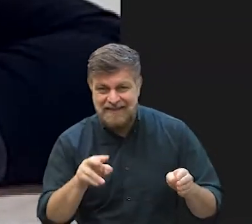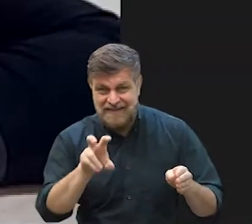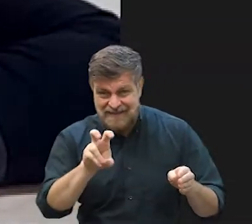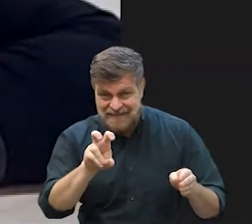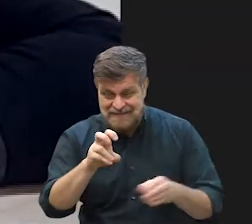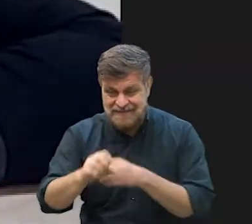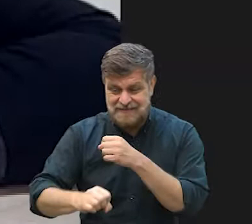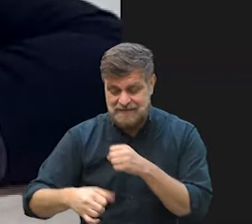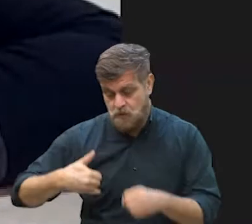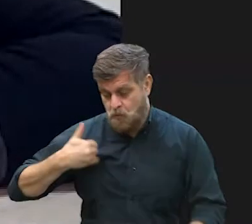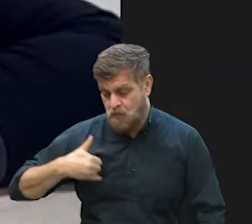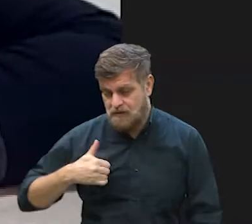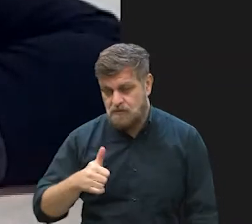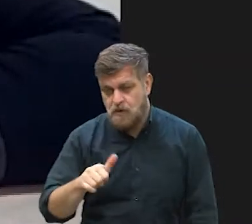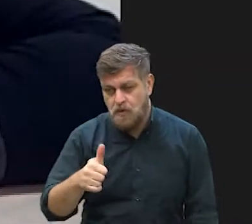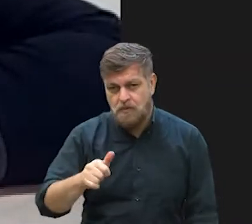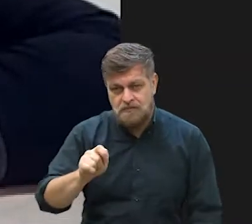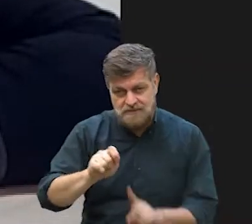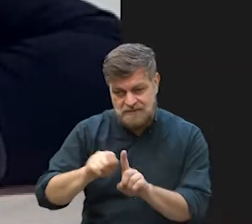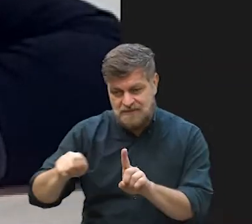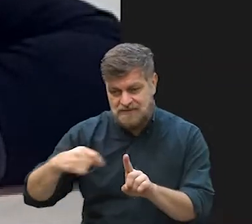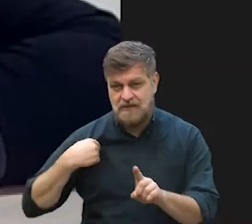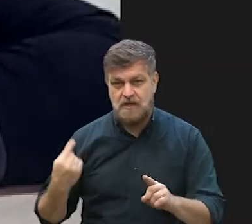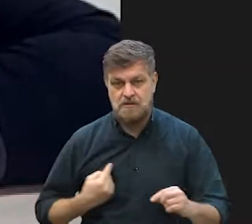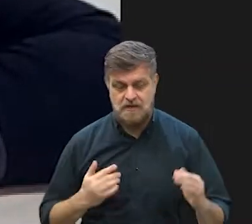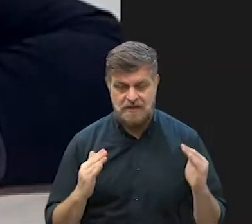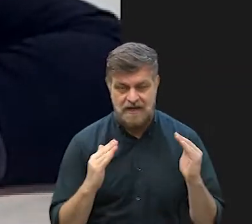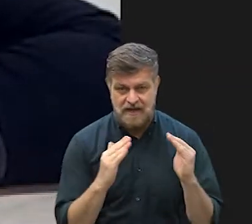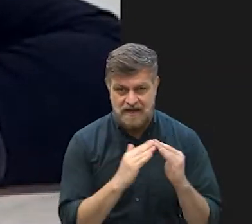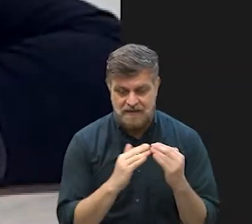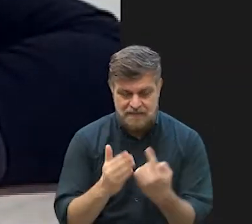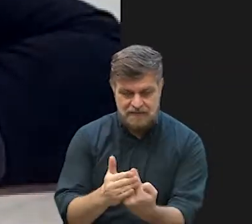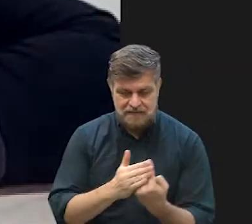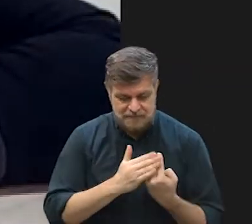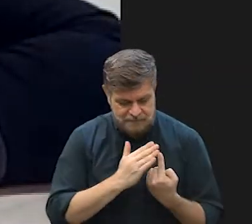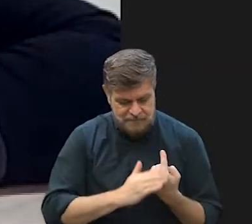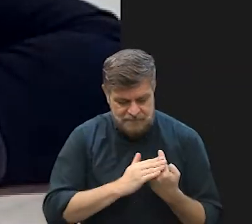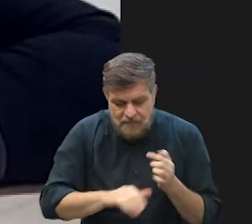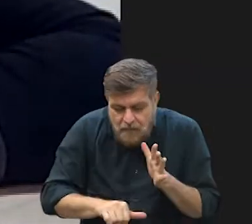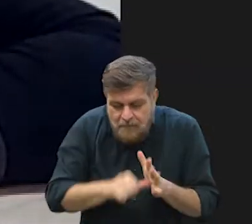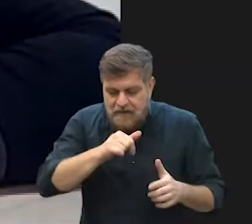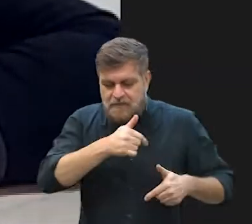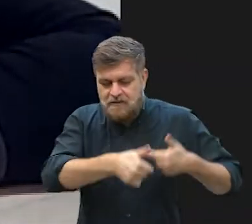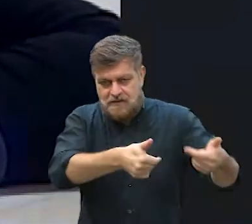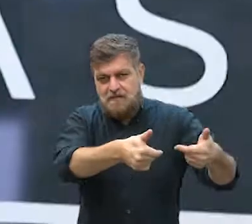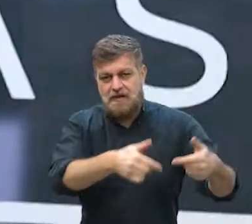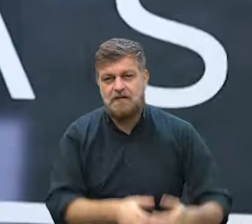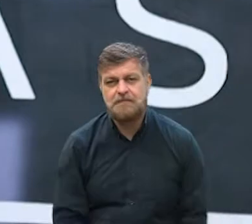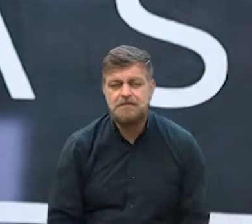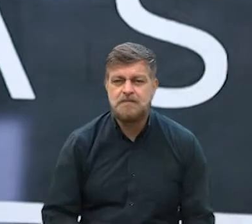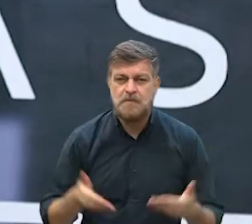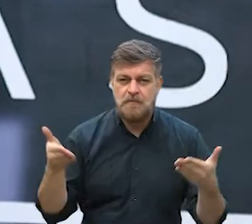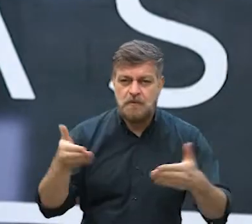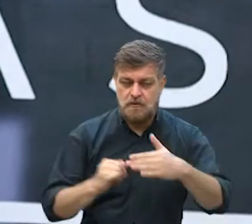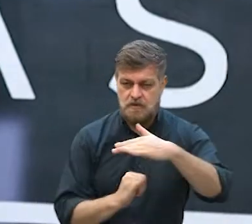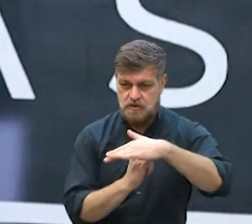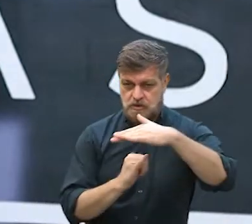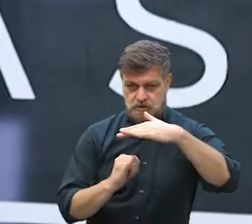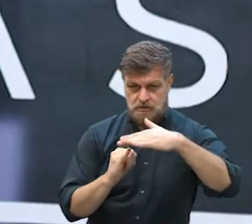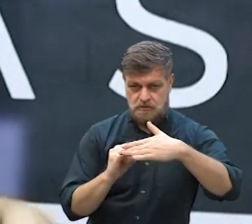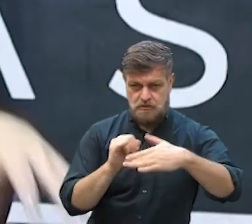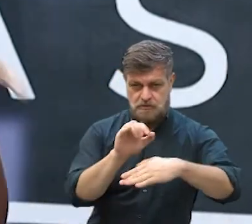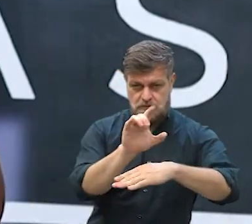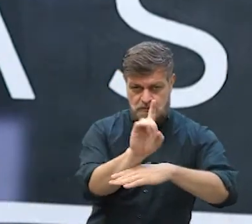meses. Então, nós iniciamos como abrigo, o nosso primeiro trabalho foi como abrigo. E hoje, como Instituto Dom